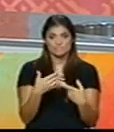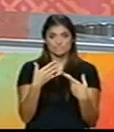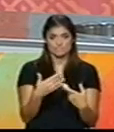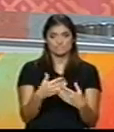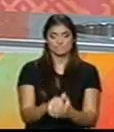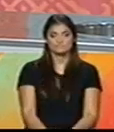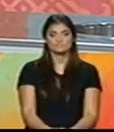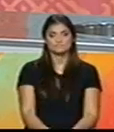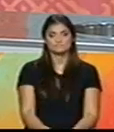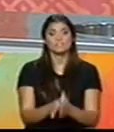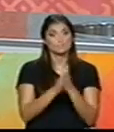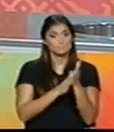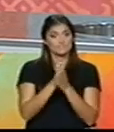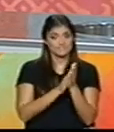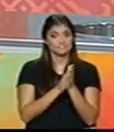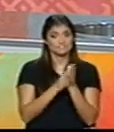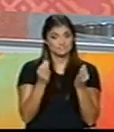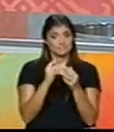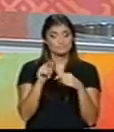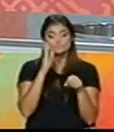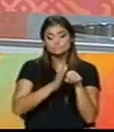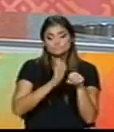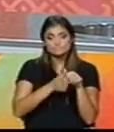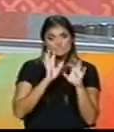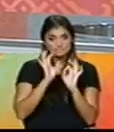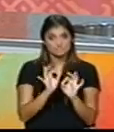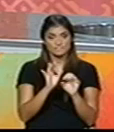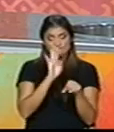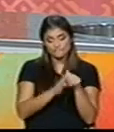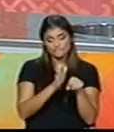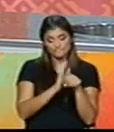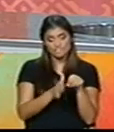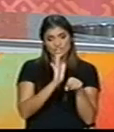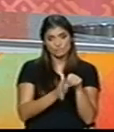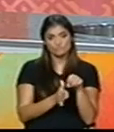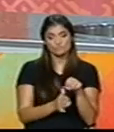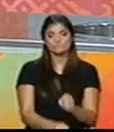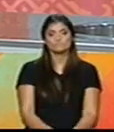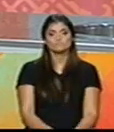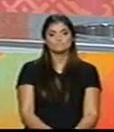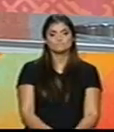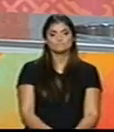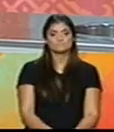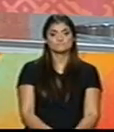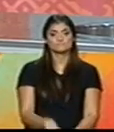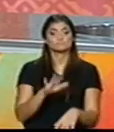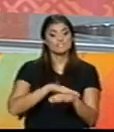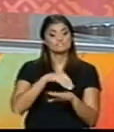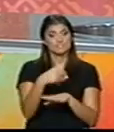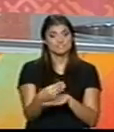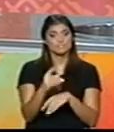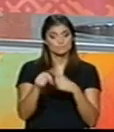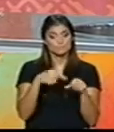faço nada com a casca. Não se aproveita a casca, portanto. Não. E depois cortamos assim, sim, em tirinhas fininhas, sim, não é? Sim, sim, sim. Ok. Posteriormente,